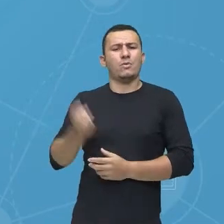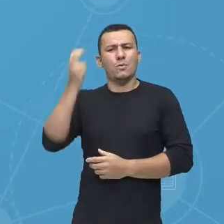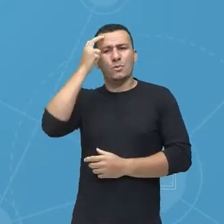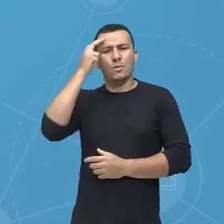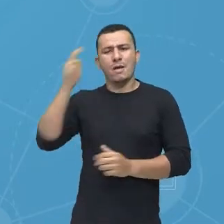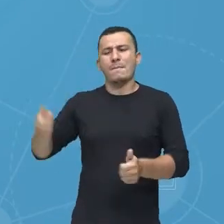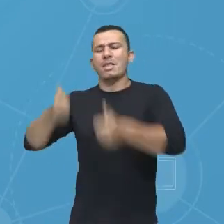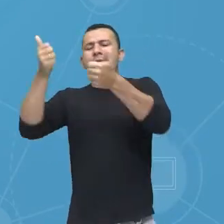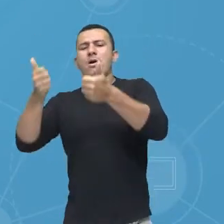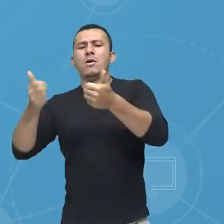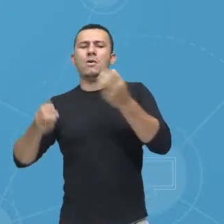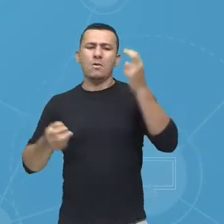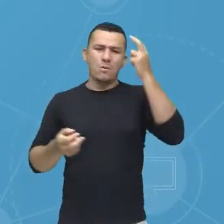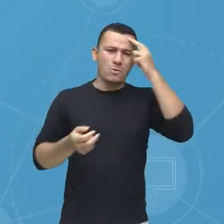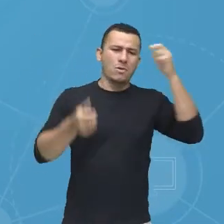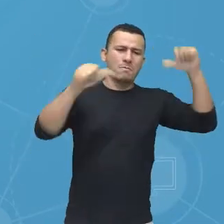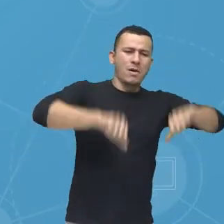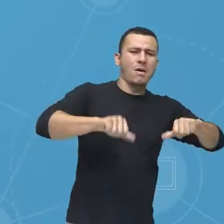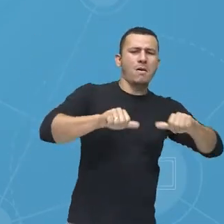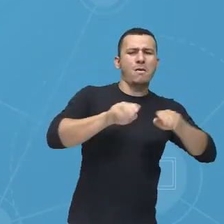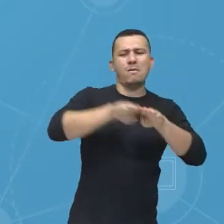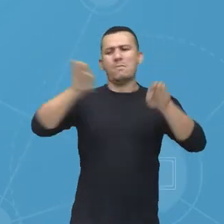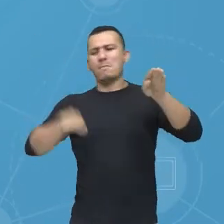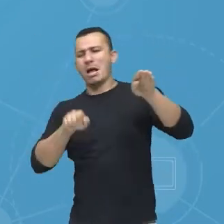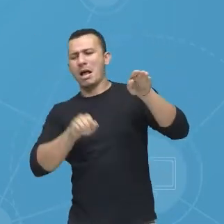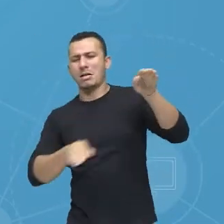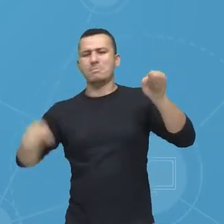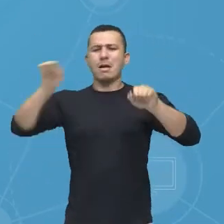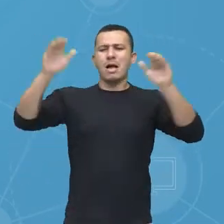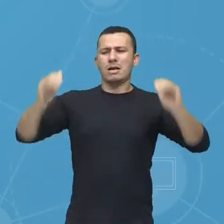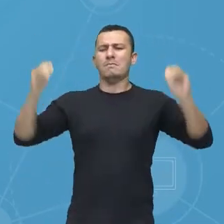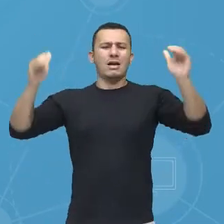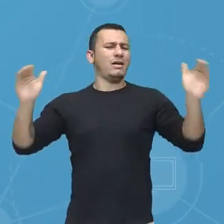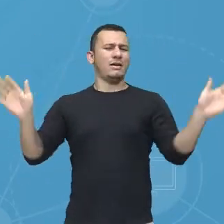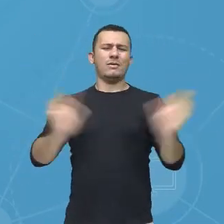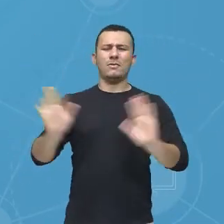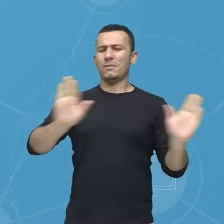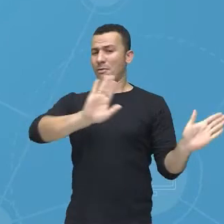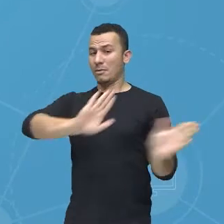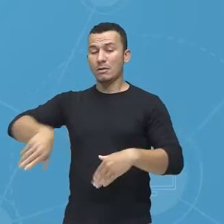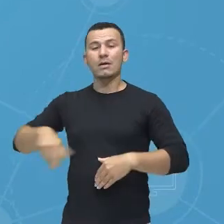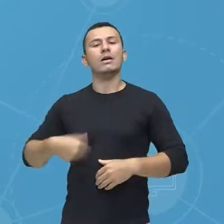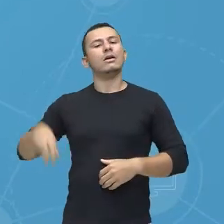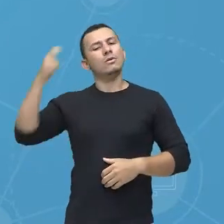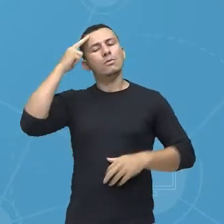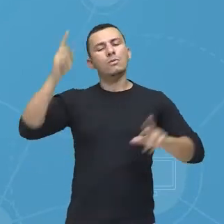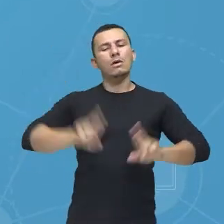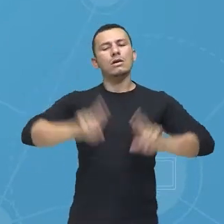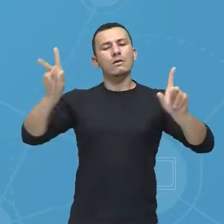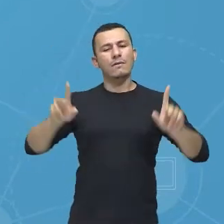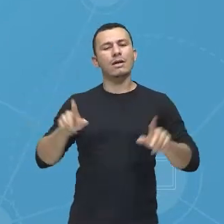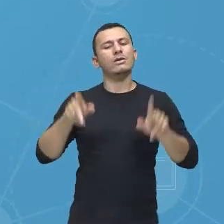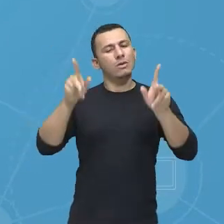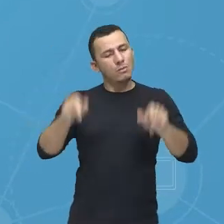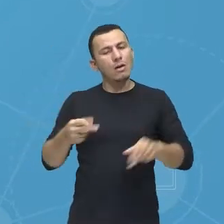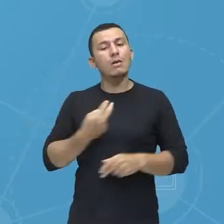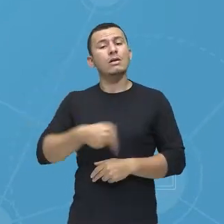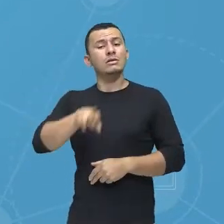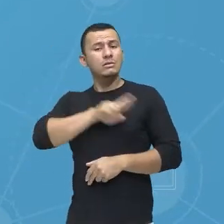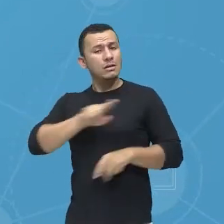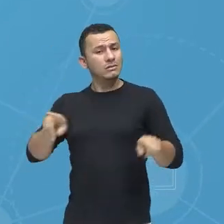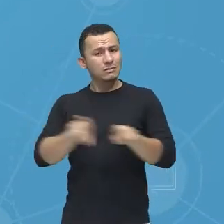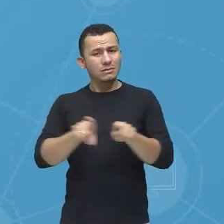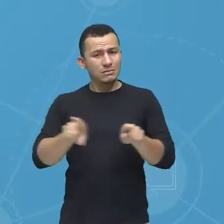cultura pior. As culturas são diferentes, assim como as religiões também,